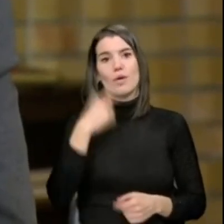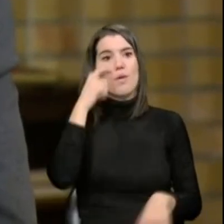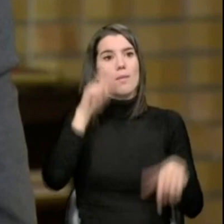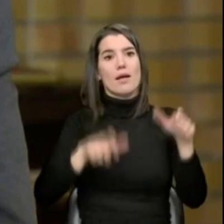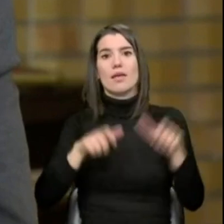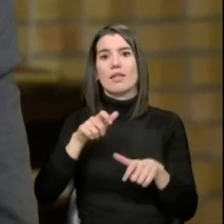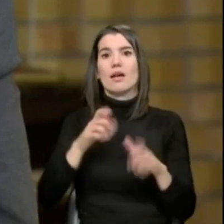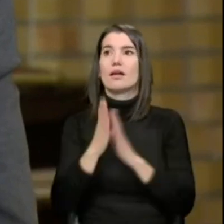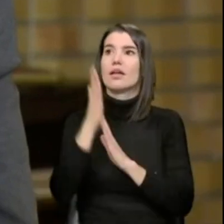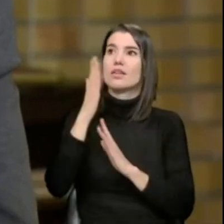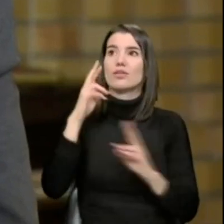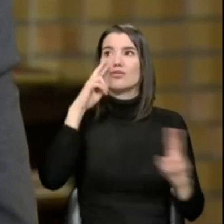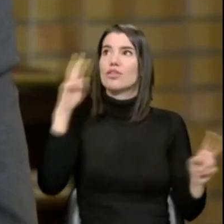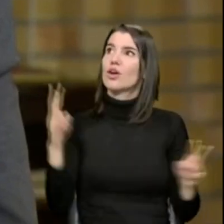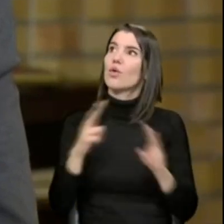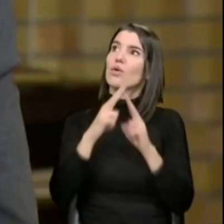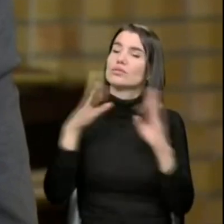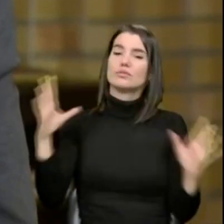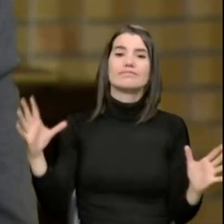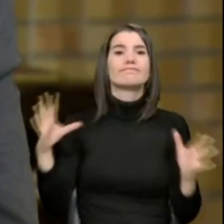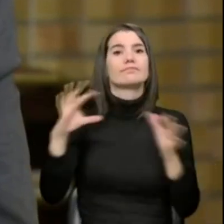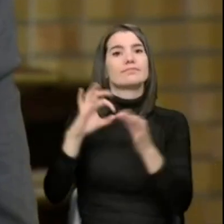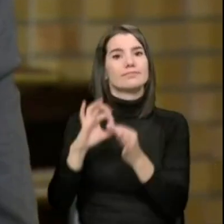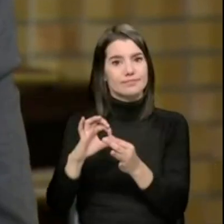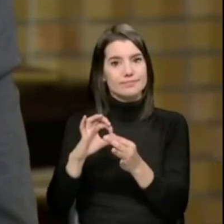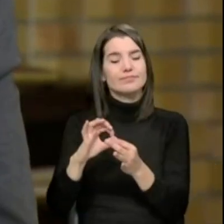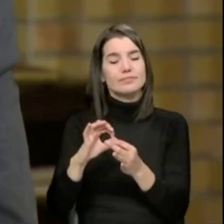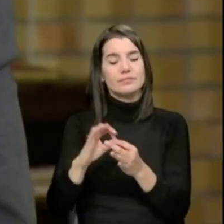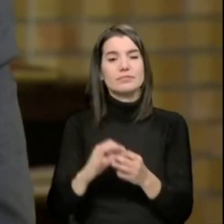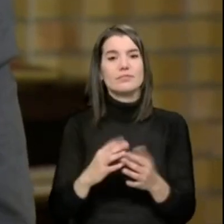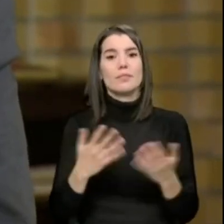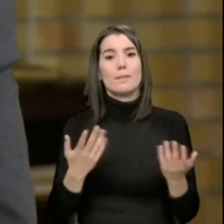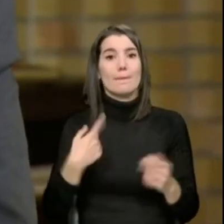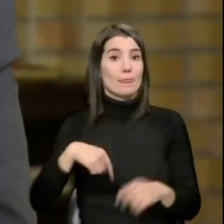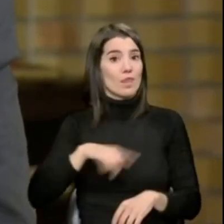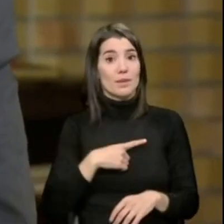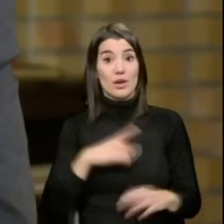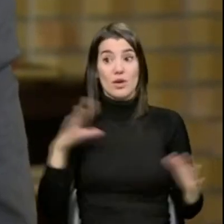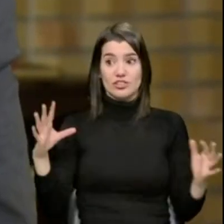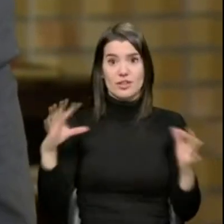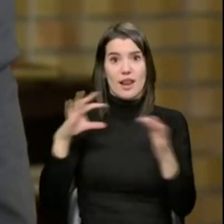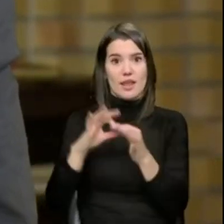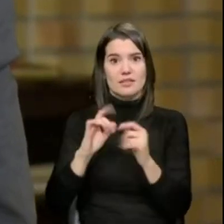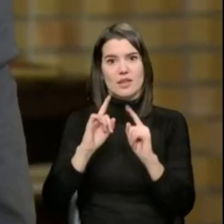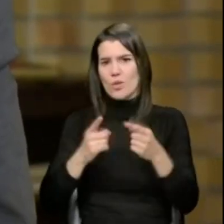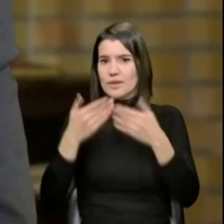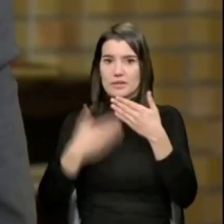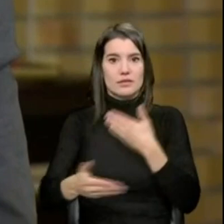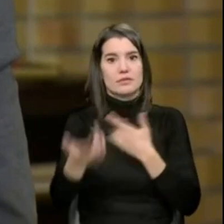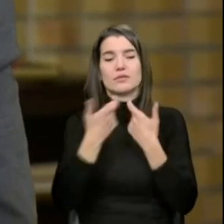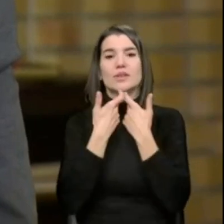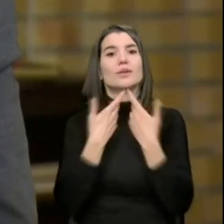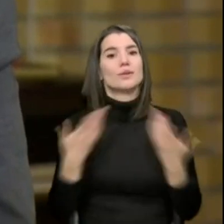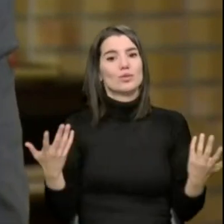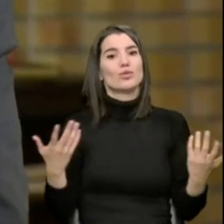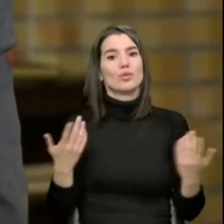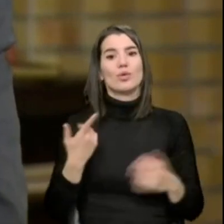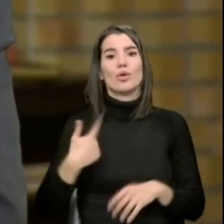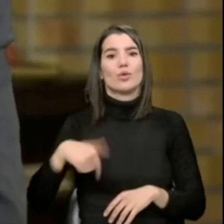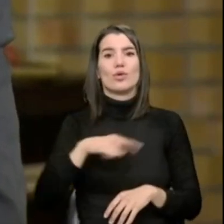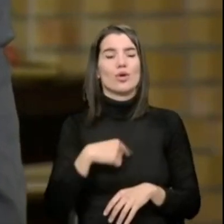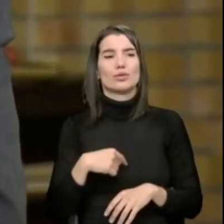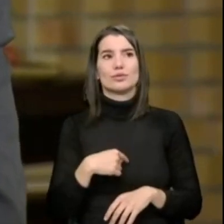encontro com Deus, de aliança, e essa aliança para nós é o ponto de partida de tudo. Portanto, nós não somos